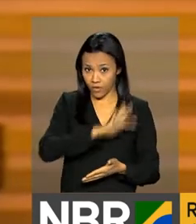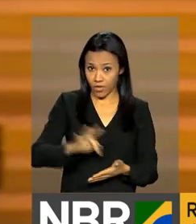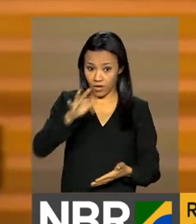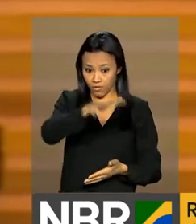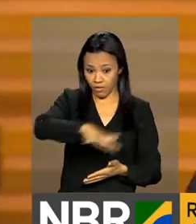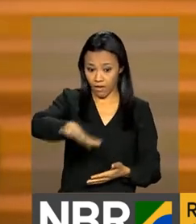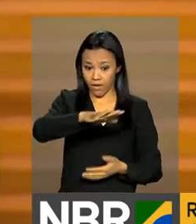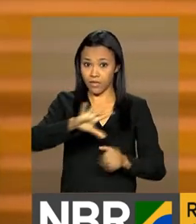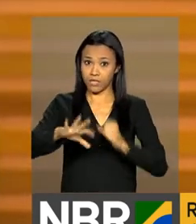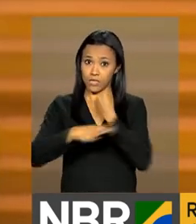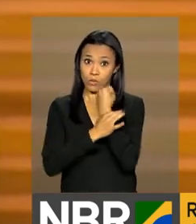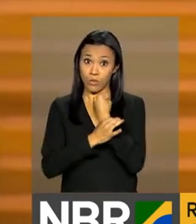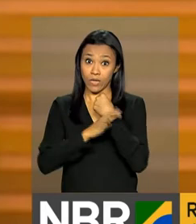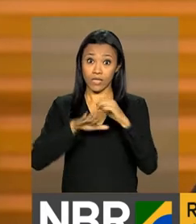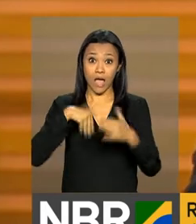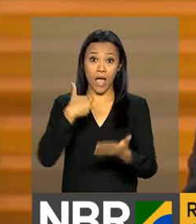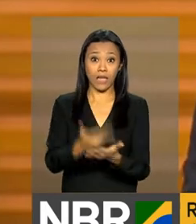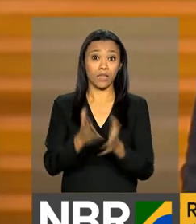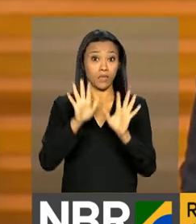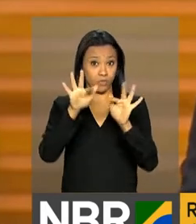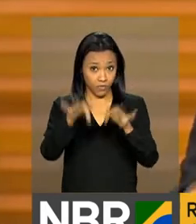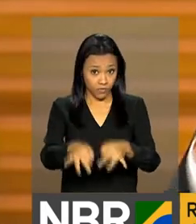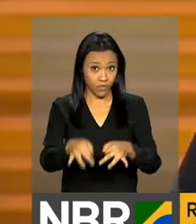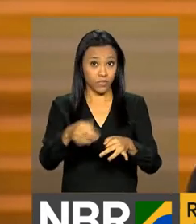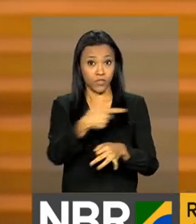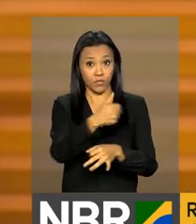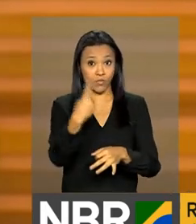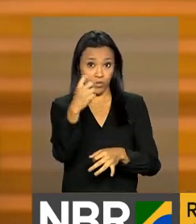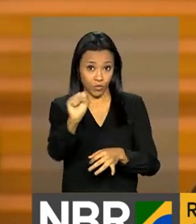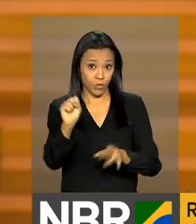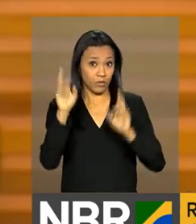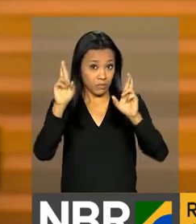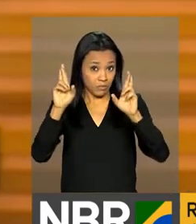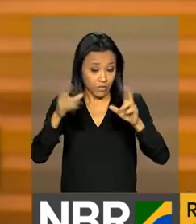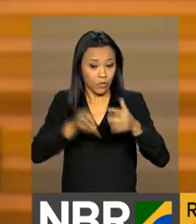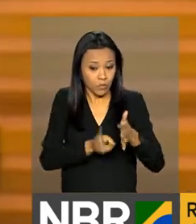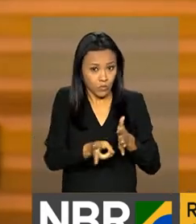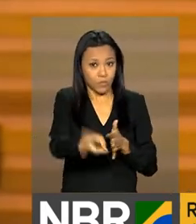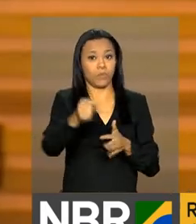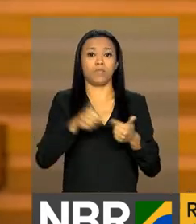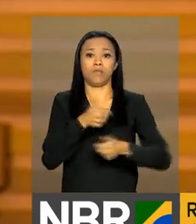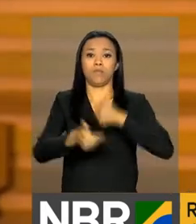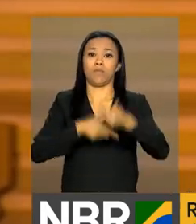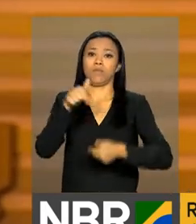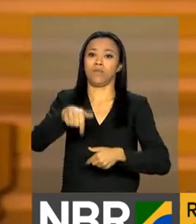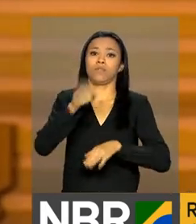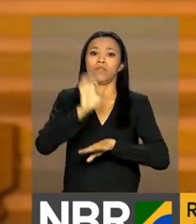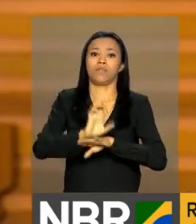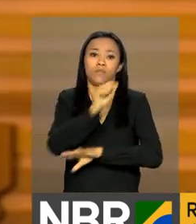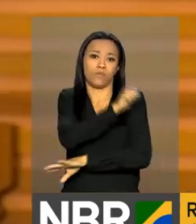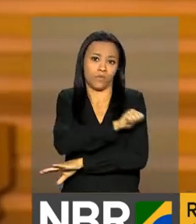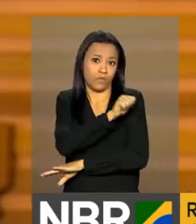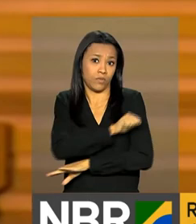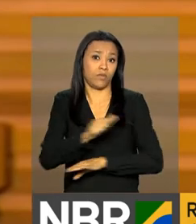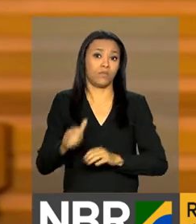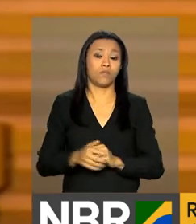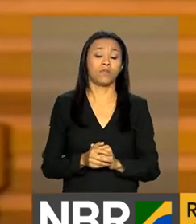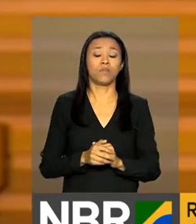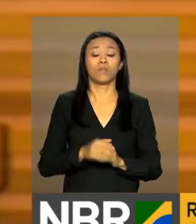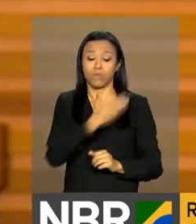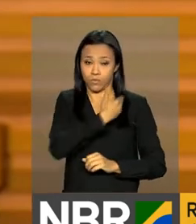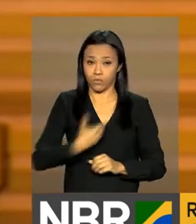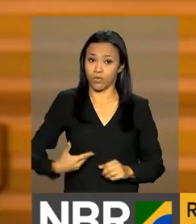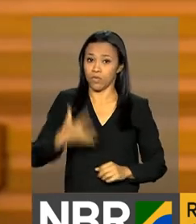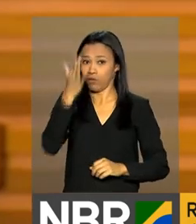espero que seja até final de 2018, que é o que nós sonhamos e que nós precisamos, junto nesse trabalho em conjunto. E